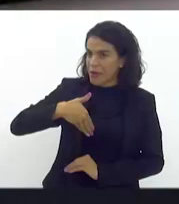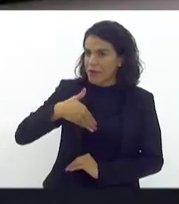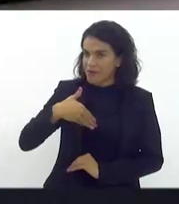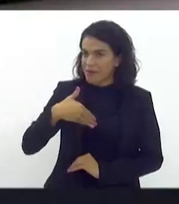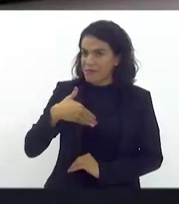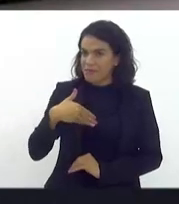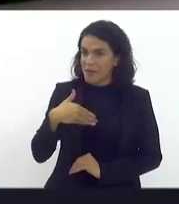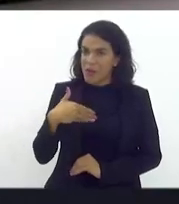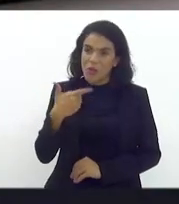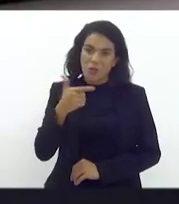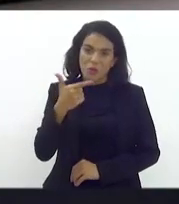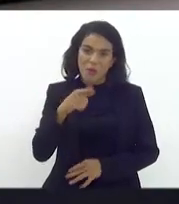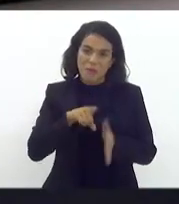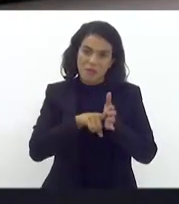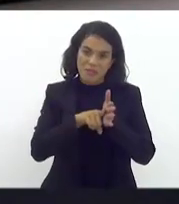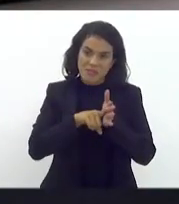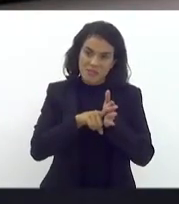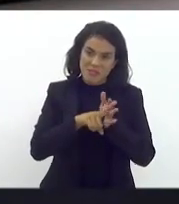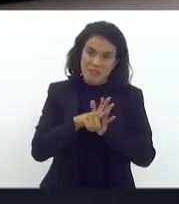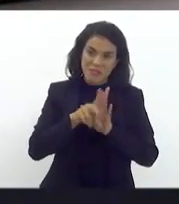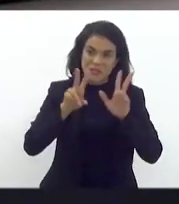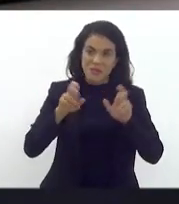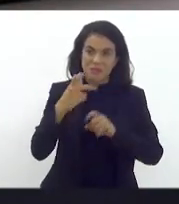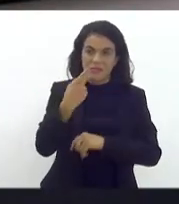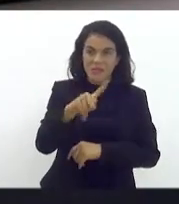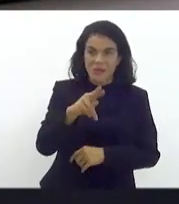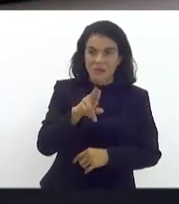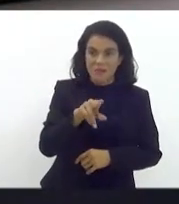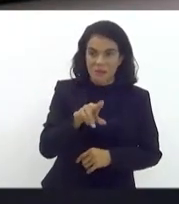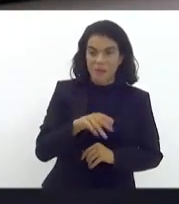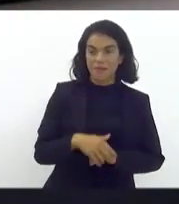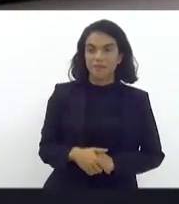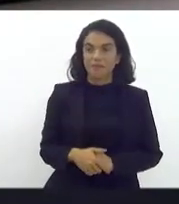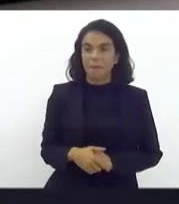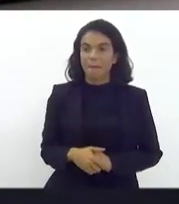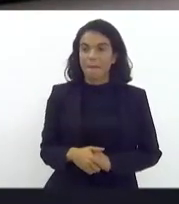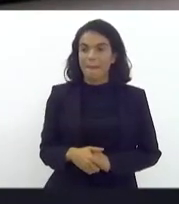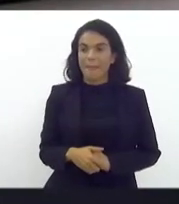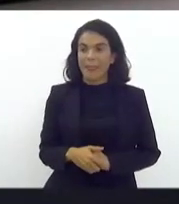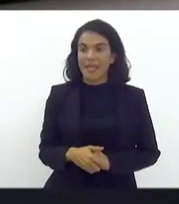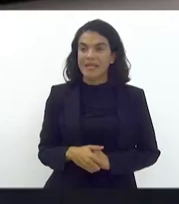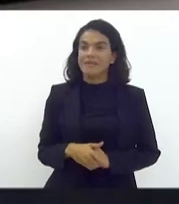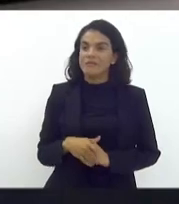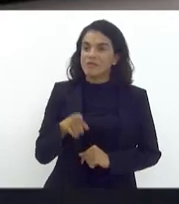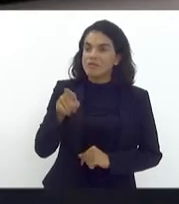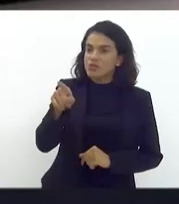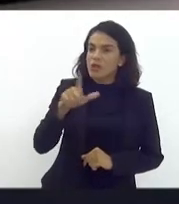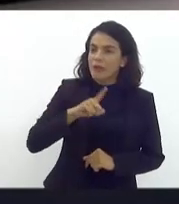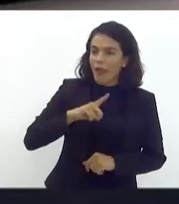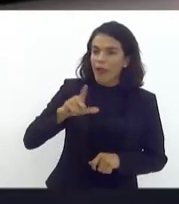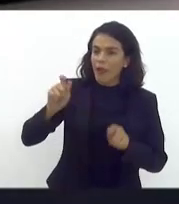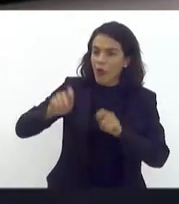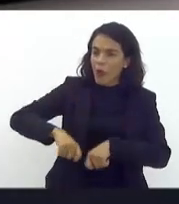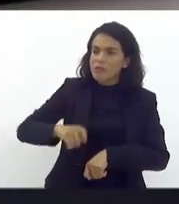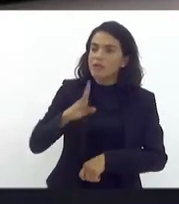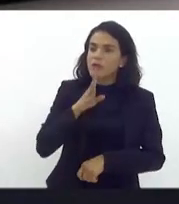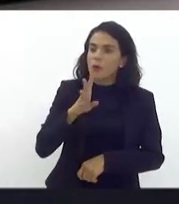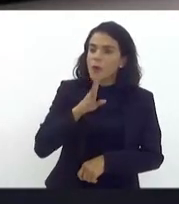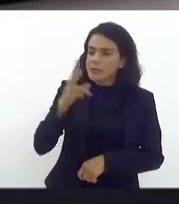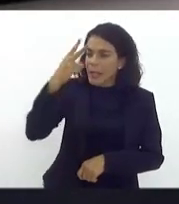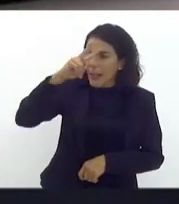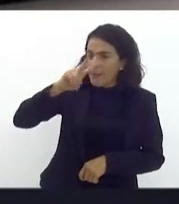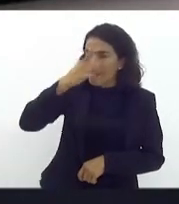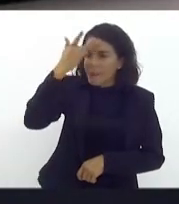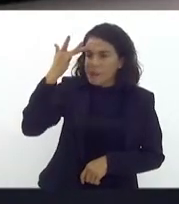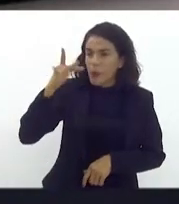tenho pesquisa sobre seu irmão então eu vou ter que citar sobre policiais eles avaliam o senhor tem condições de reconhecer